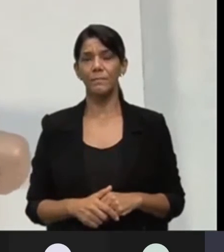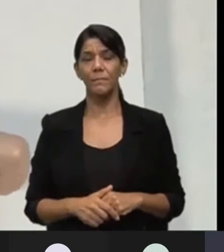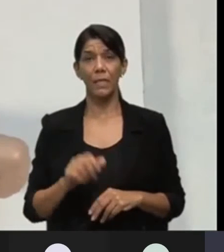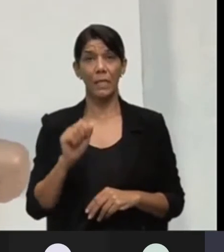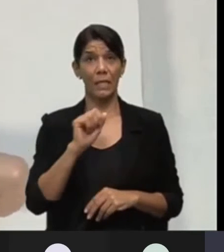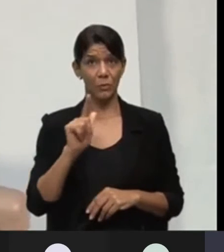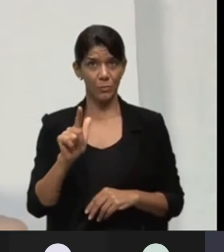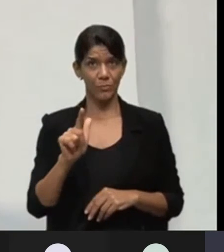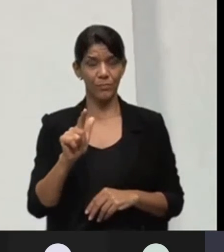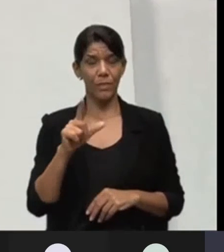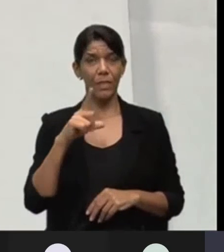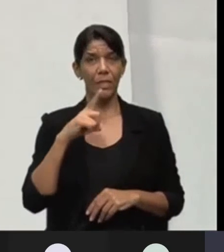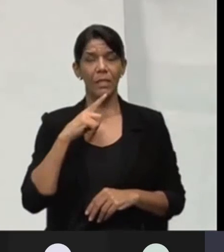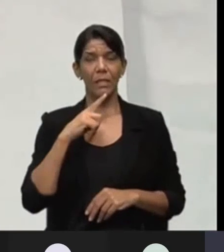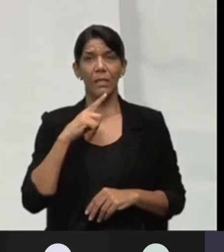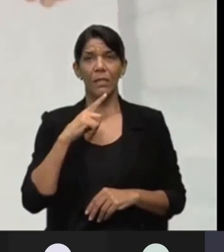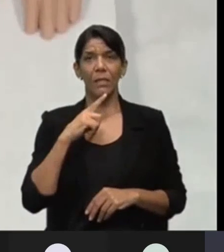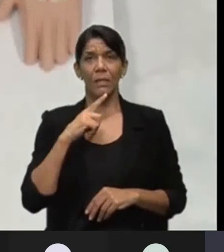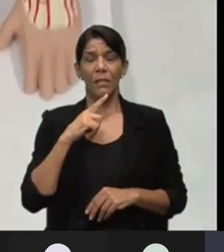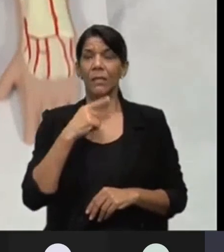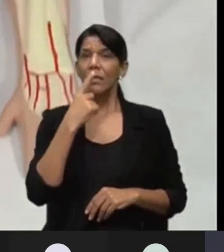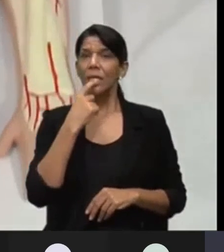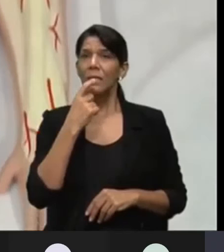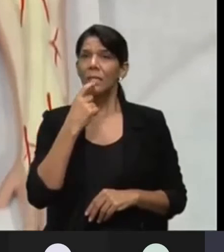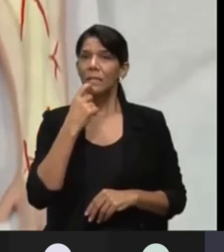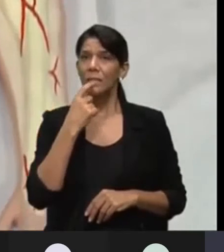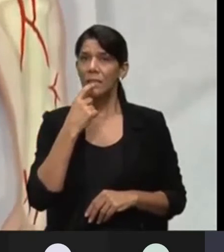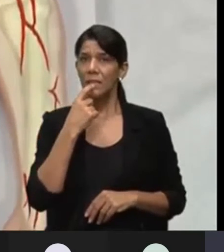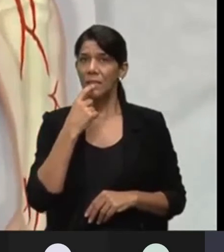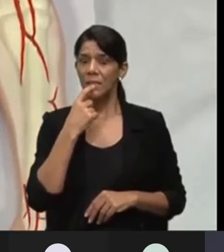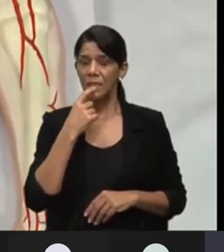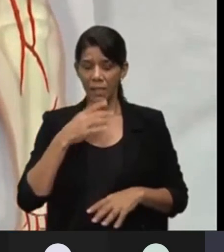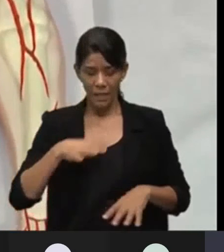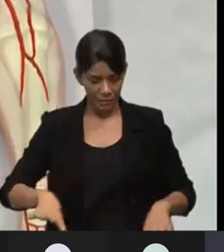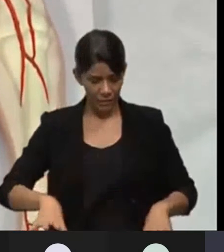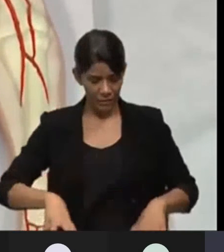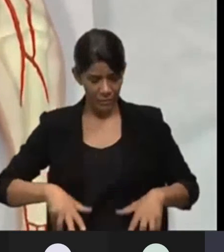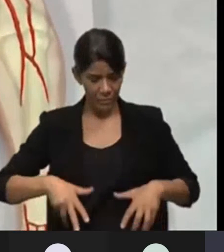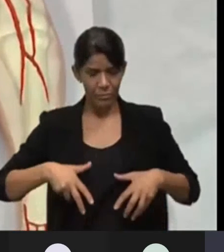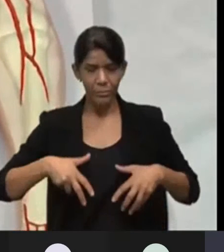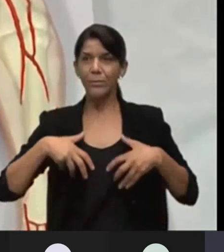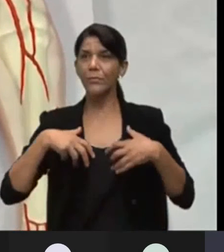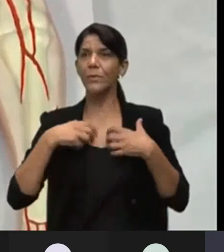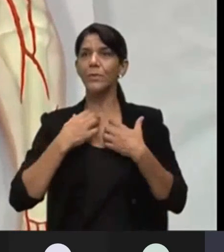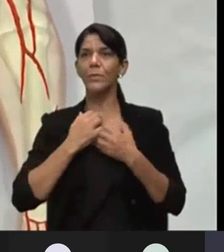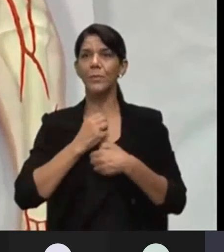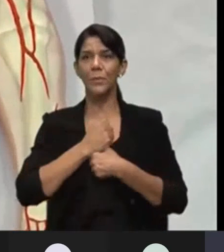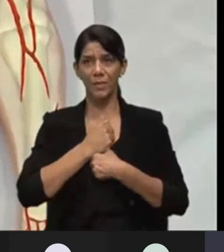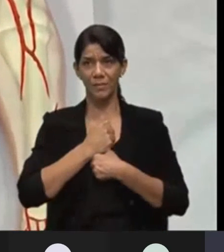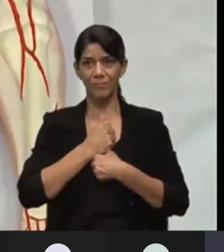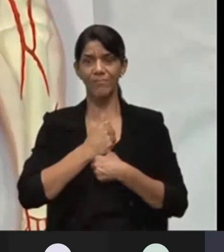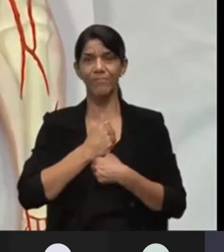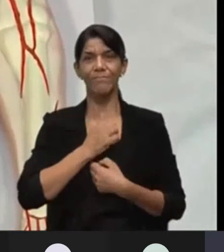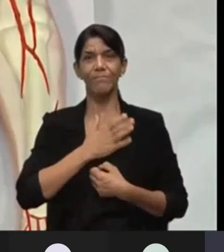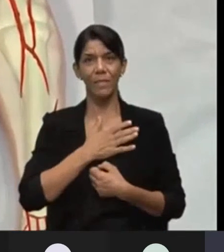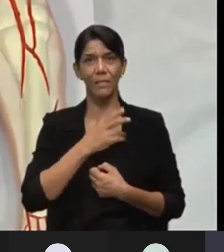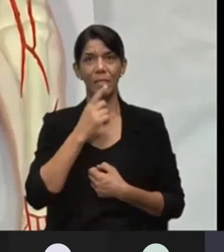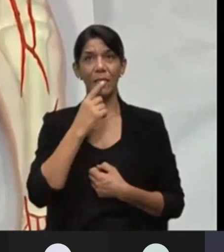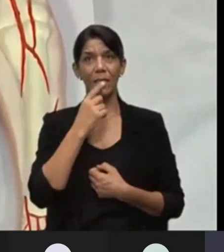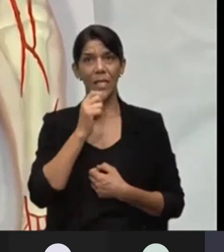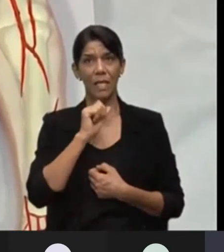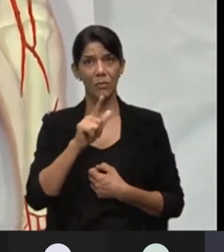em azulzinho aí, que traz todo esse sangue venoso aí da periferia em direção ao coração. Então, aí mostrando em